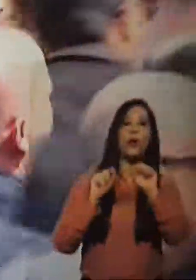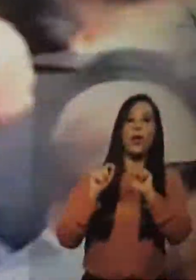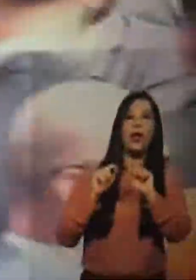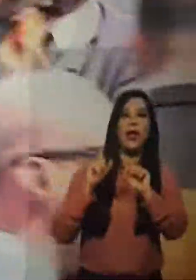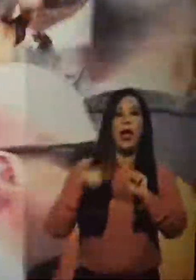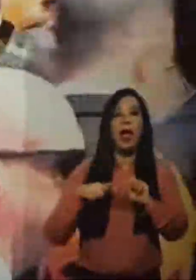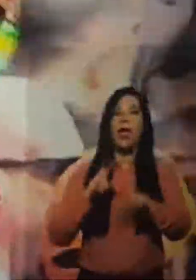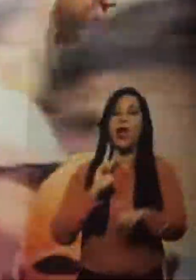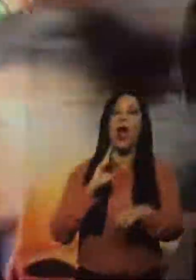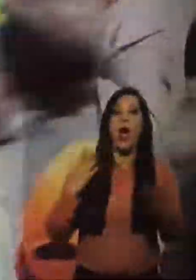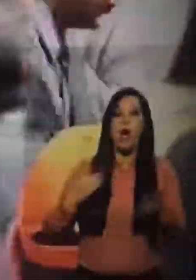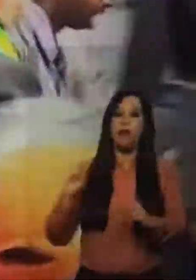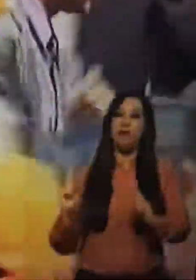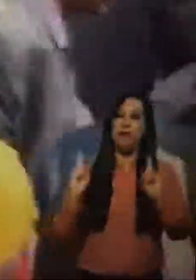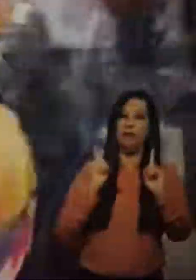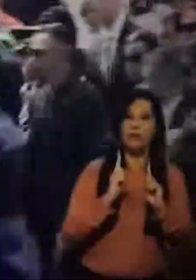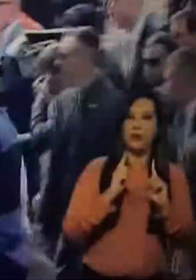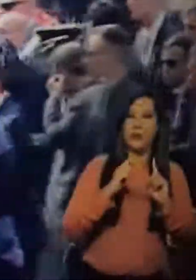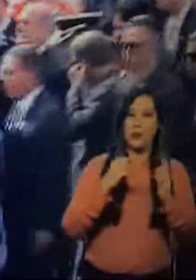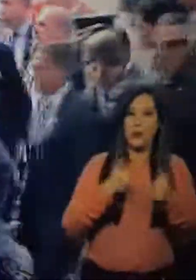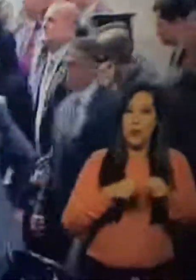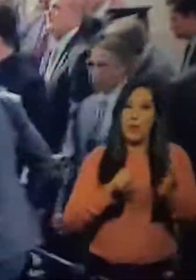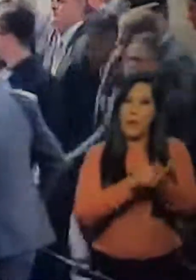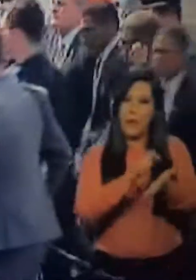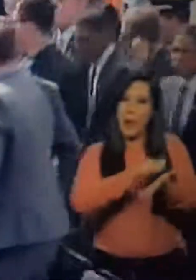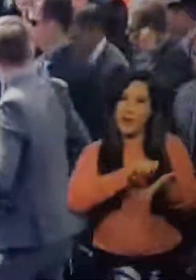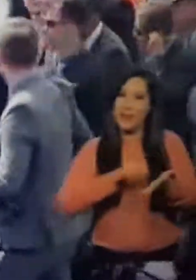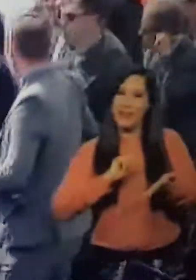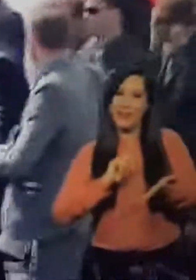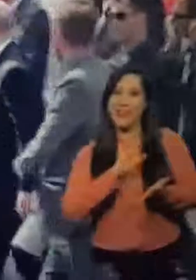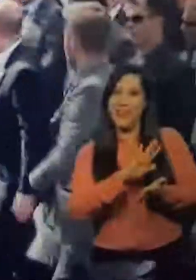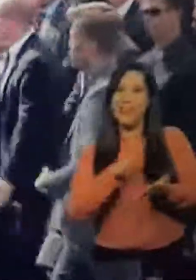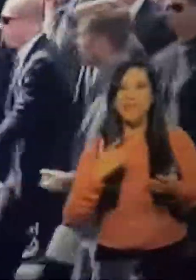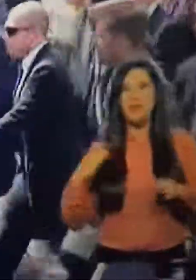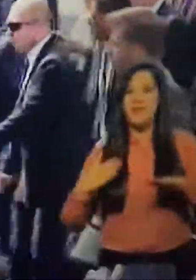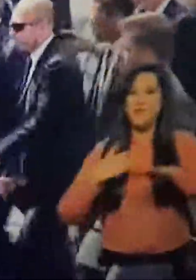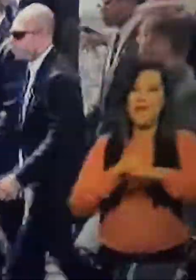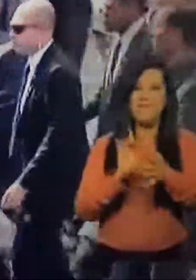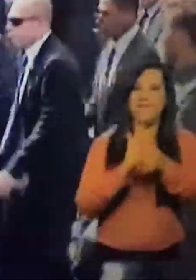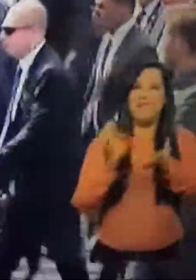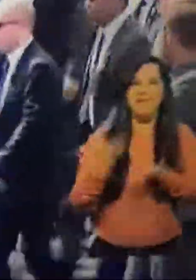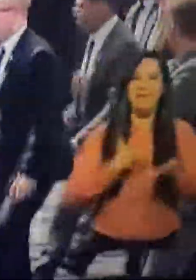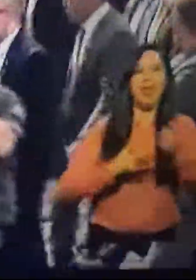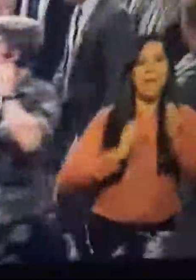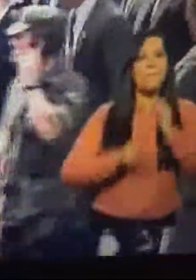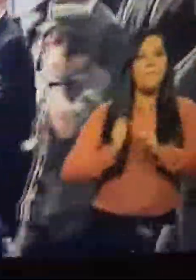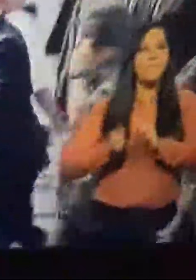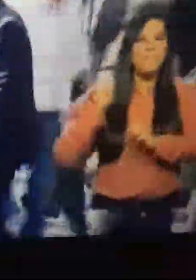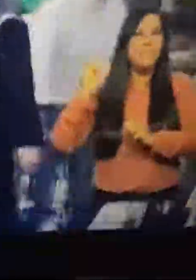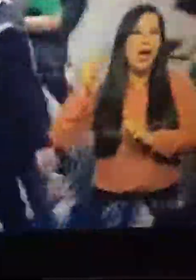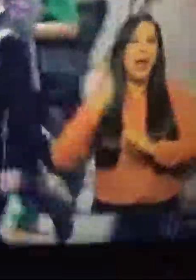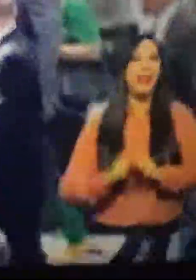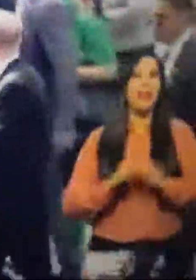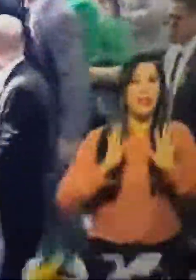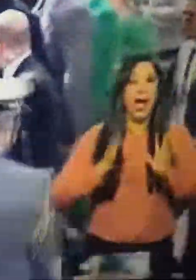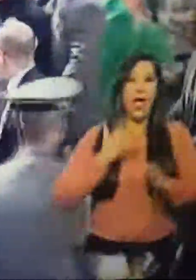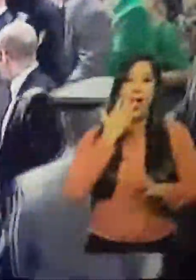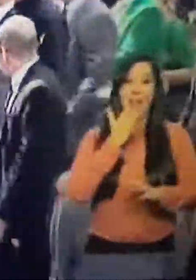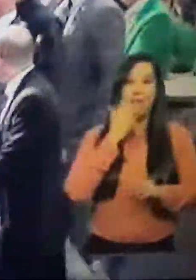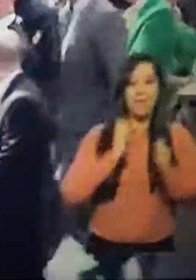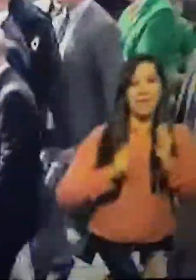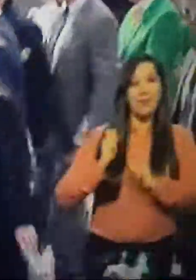mais um previsto, né? Mais um momento fora do script, melhor dizendo. Isso aí, general, a banda ali do regimento Dragão Independência, do primeiro RCG,